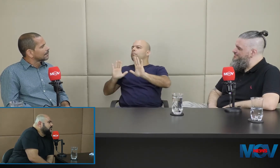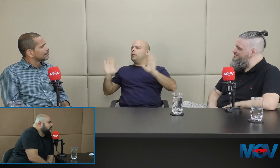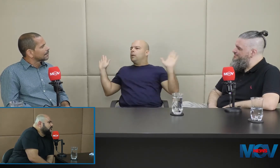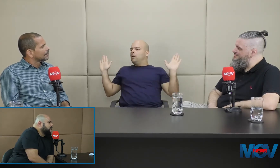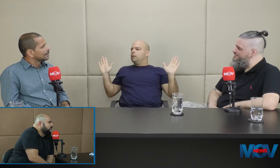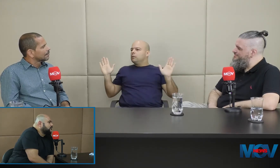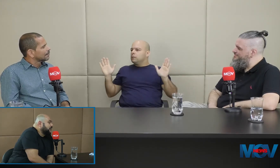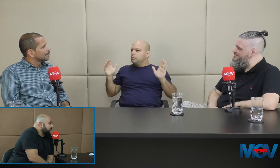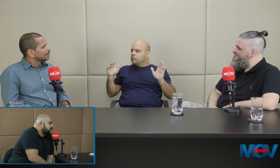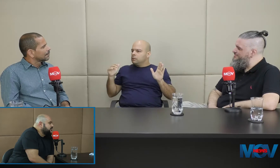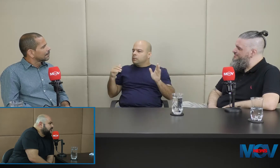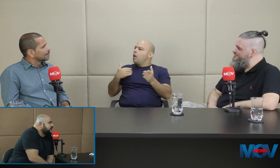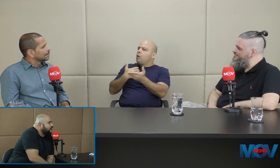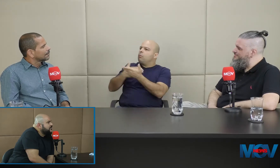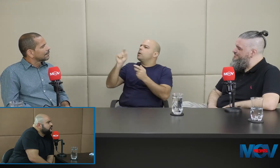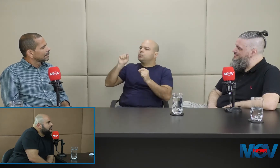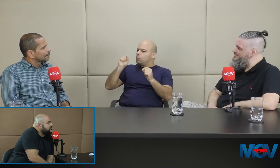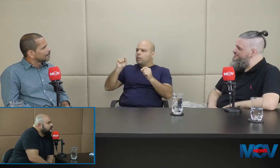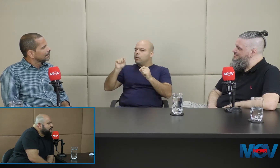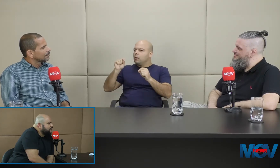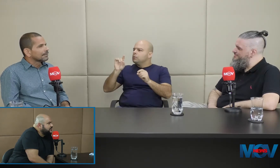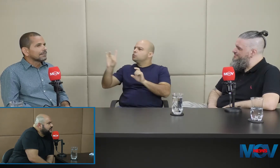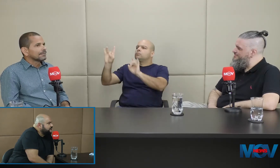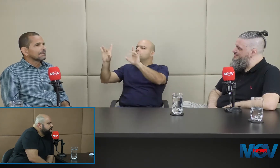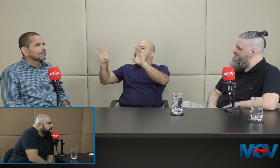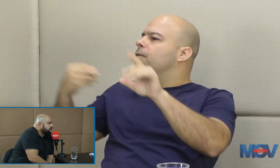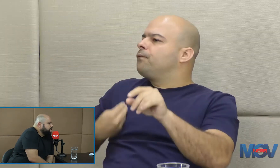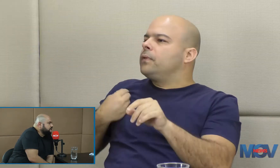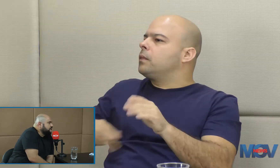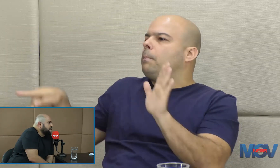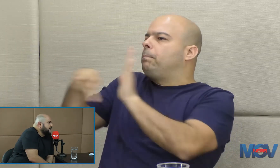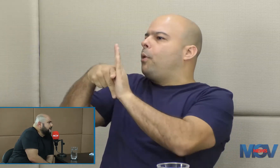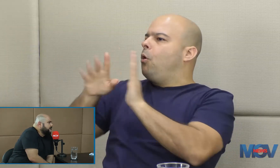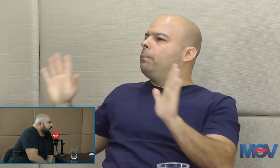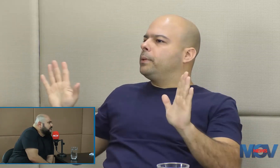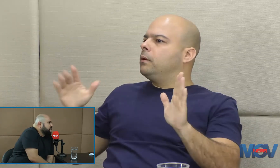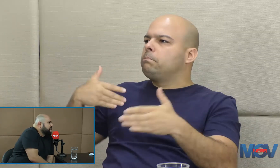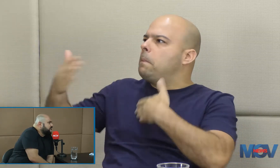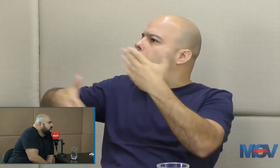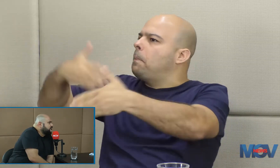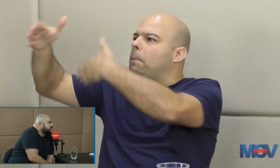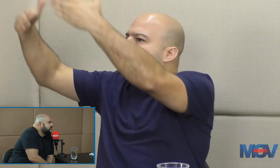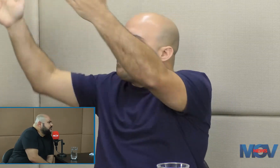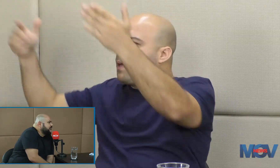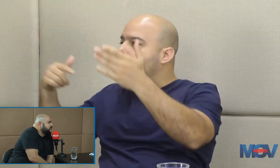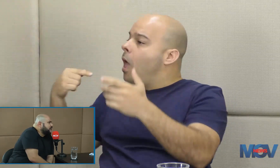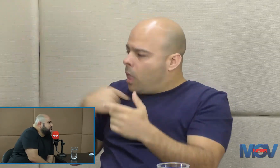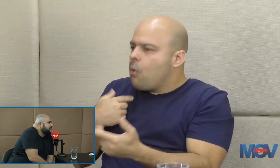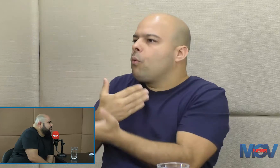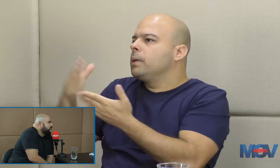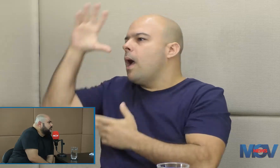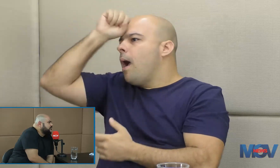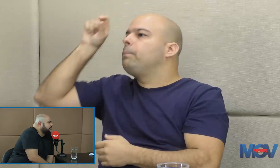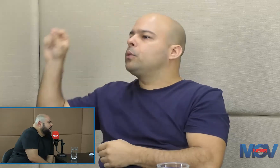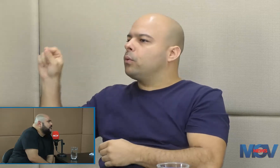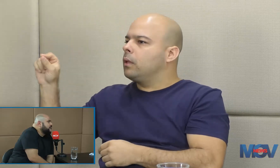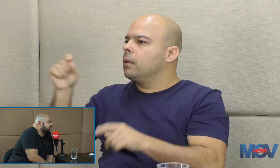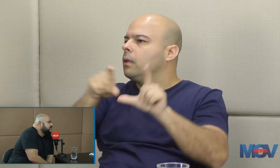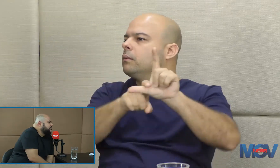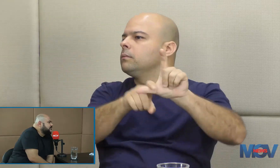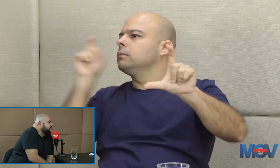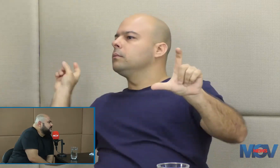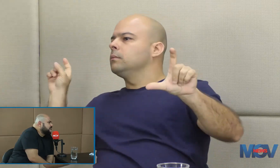Então a partir daí começou a minha autonomia. Sabe? Eu não tinha vida própria. E depois daí